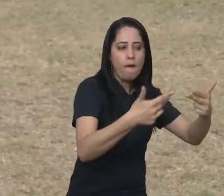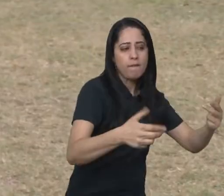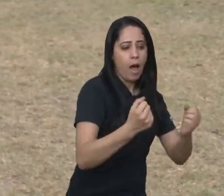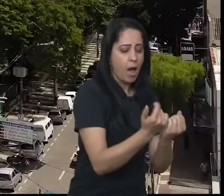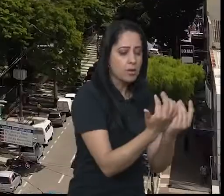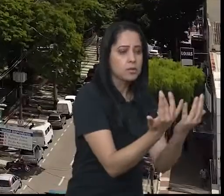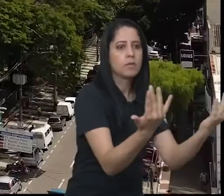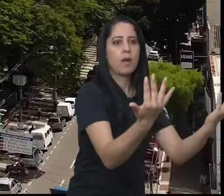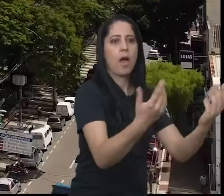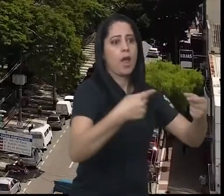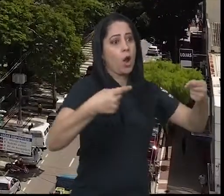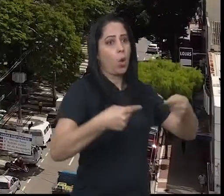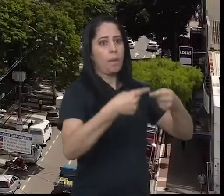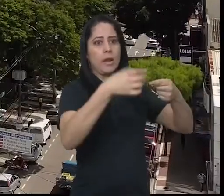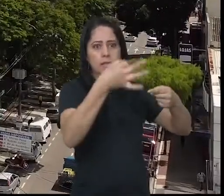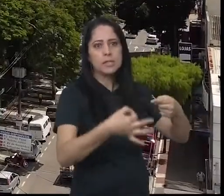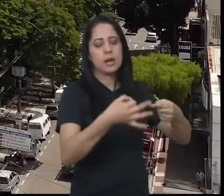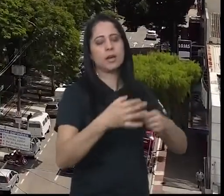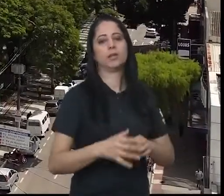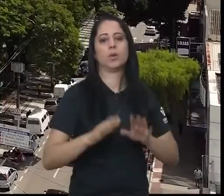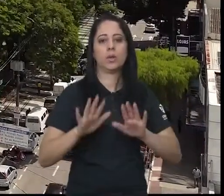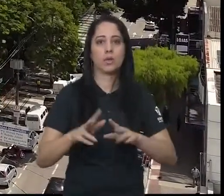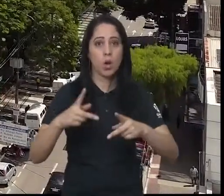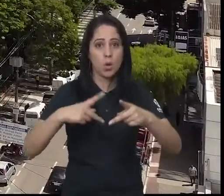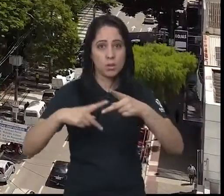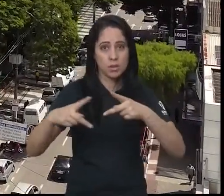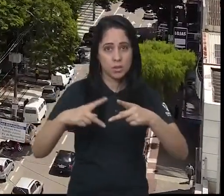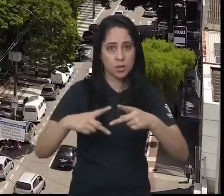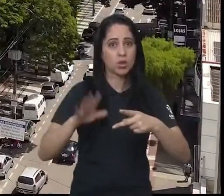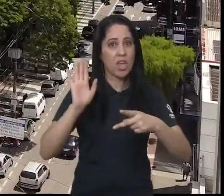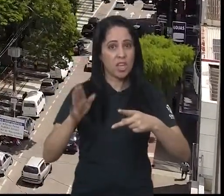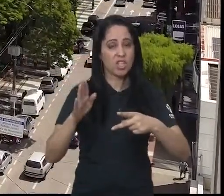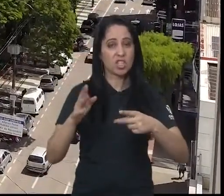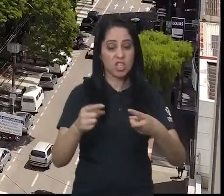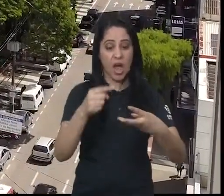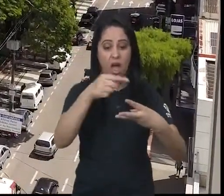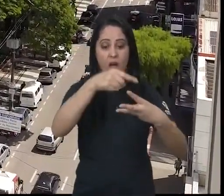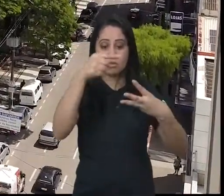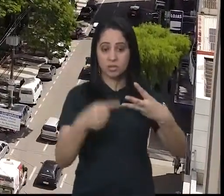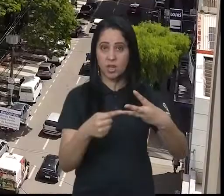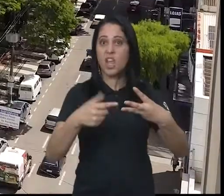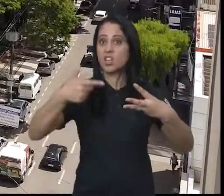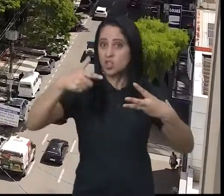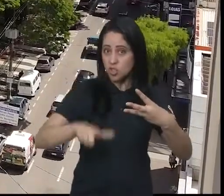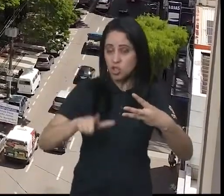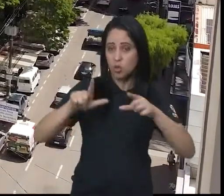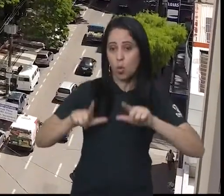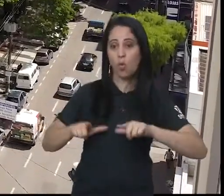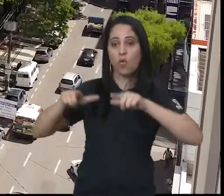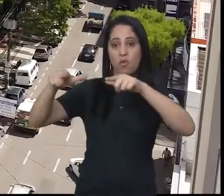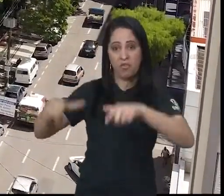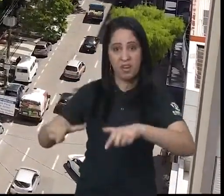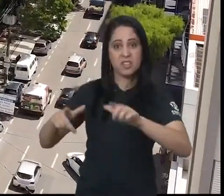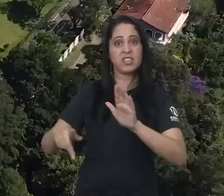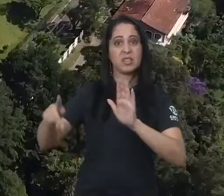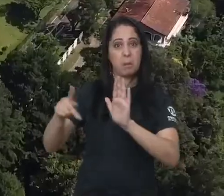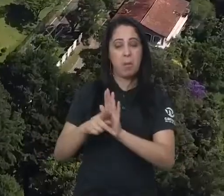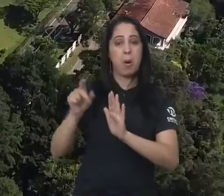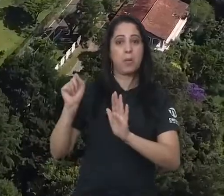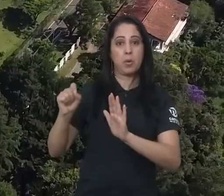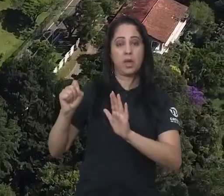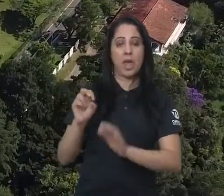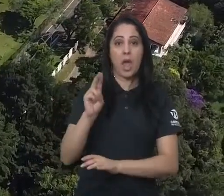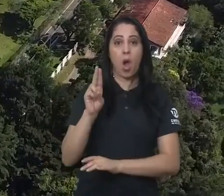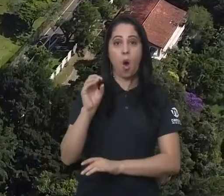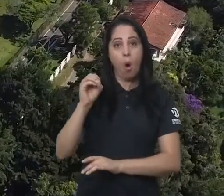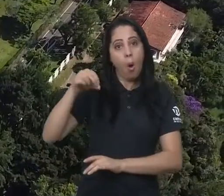de flora. E São José dos Campos recebeu pelo 3º ano consecutivo o selo do programa Tree Cities of the World, anunciado